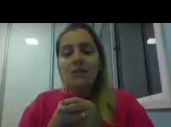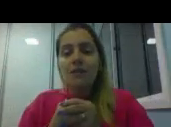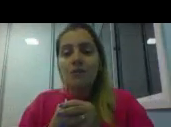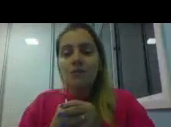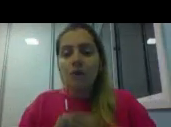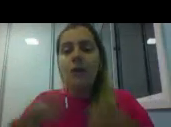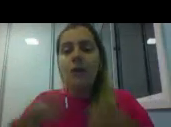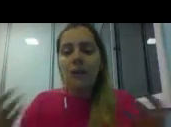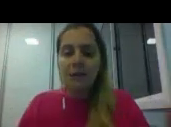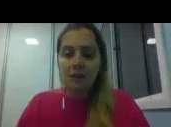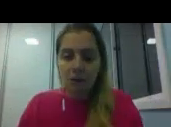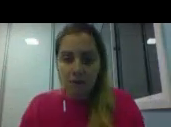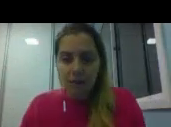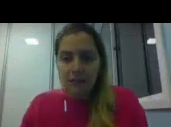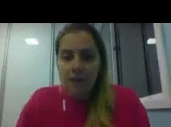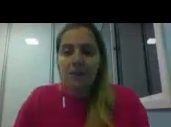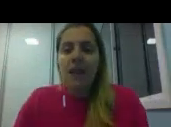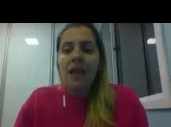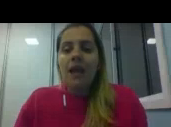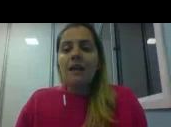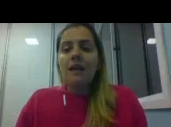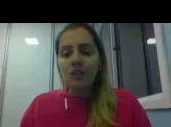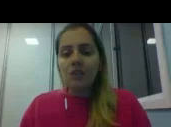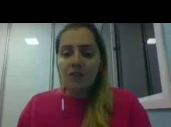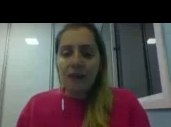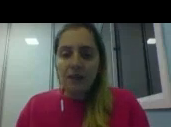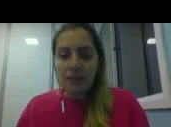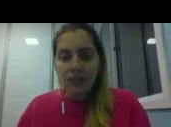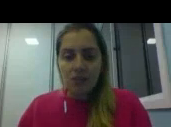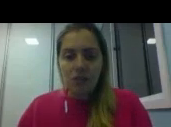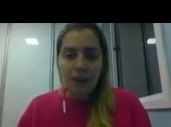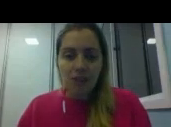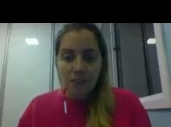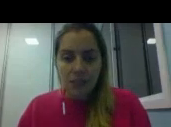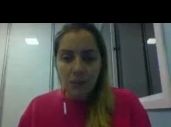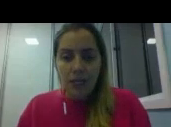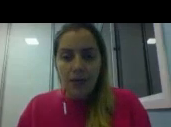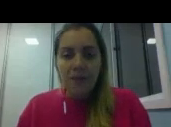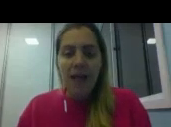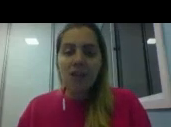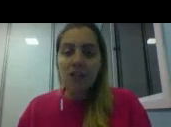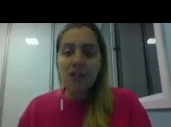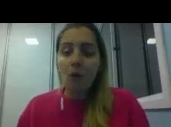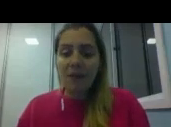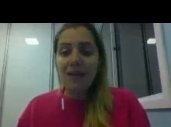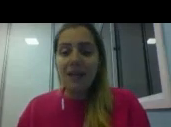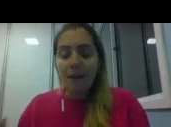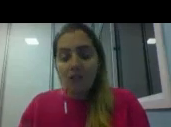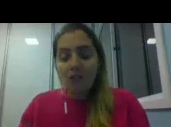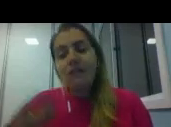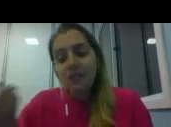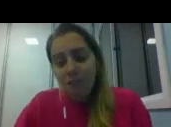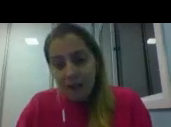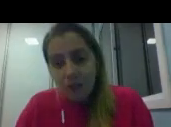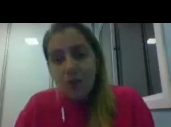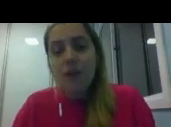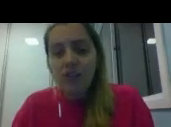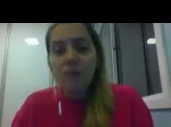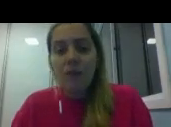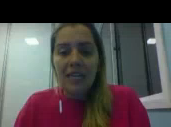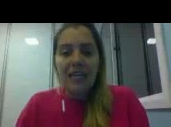ser reconhecidos ou não para a reação acontecer. Então, quando a gente faz um exame de tipagem sanguínea, a gente se preocupa exatamente com